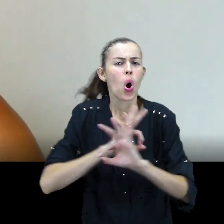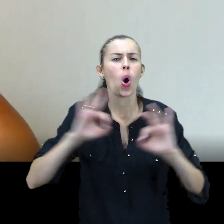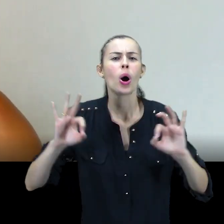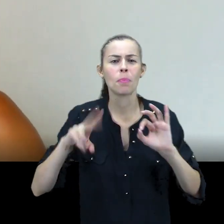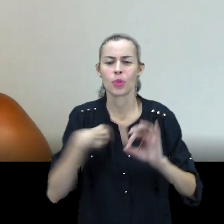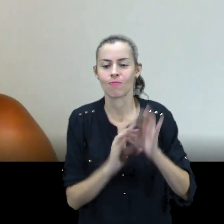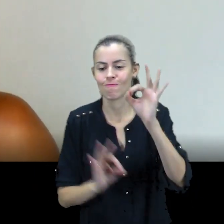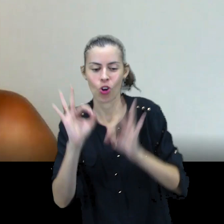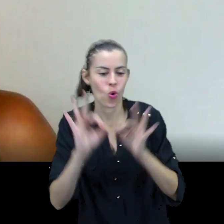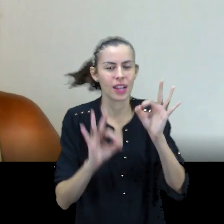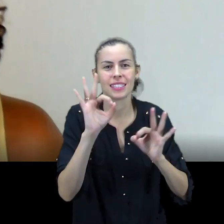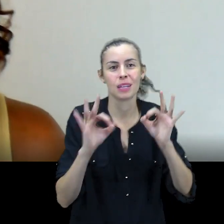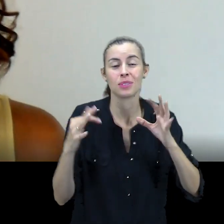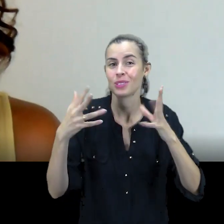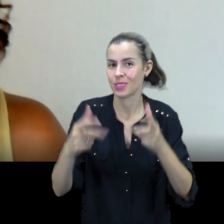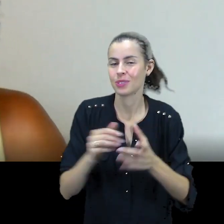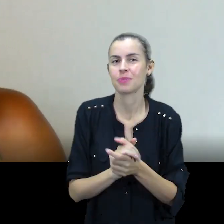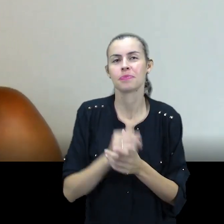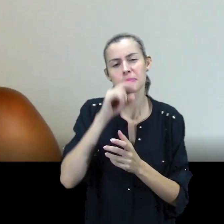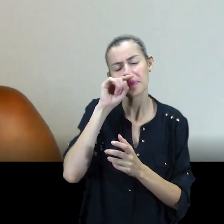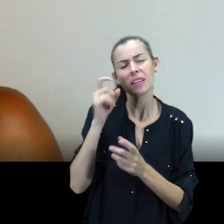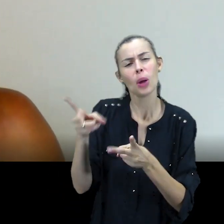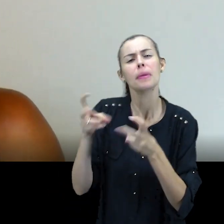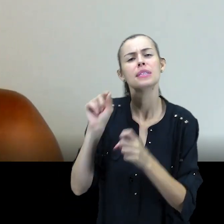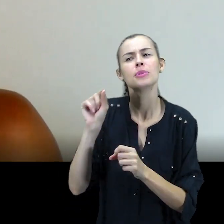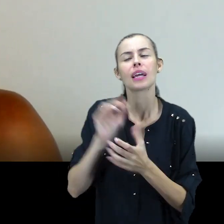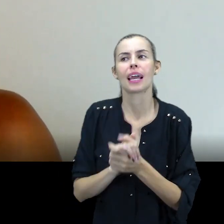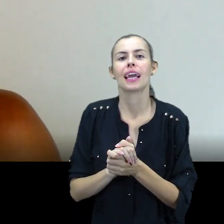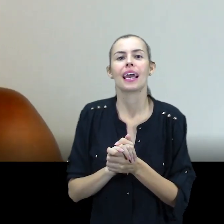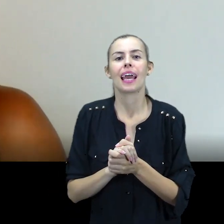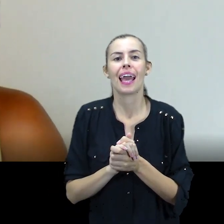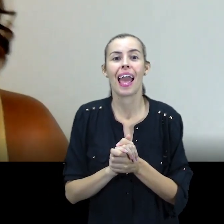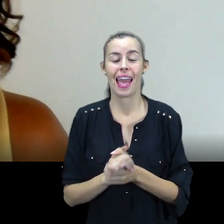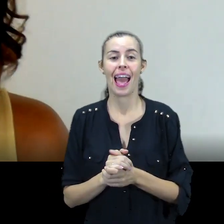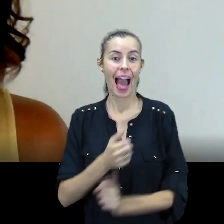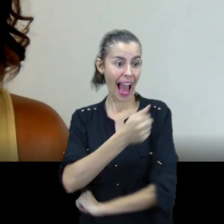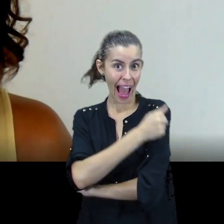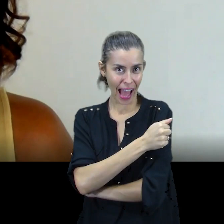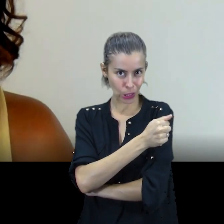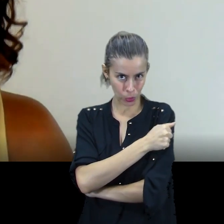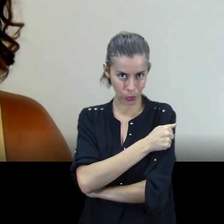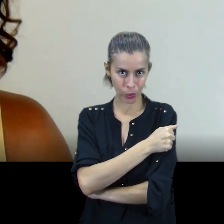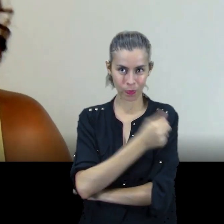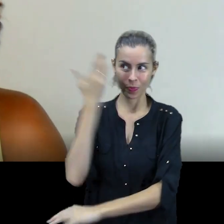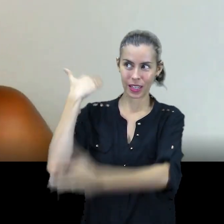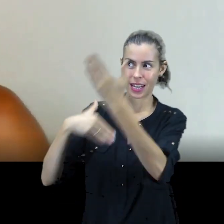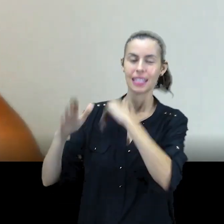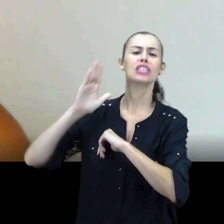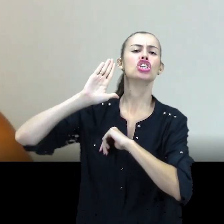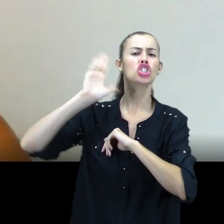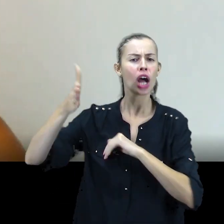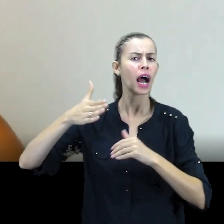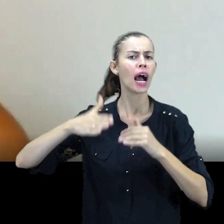finalmente está tendo esse olhar, está tendo essa janela, e isso tem sido motivador para que essas pessoas que faziam extensão